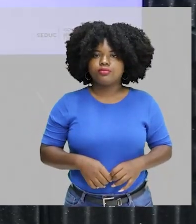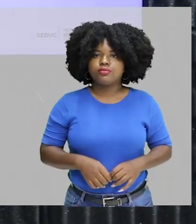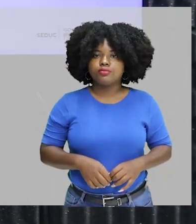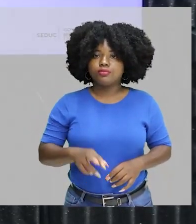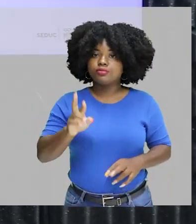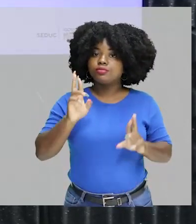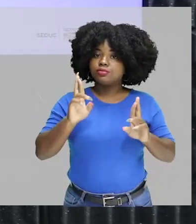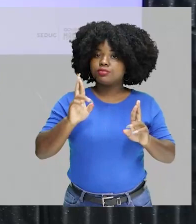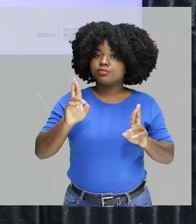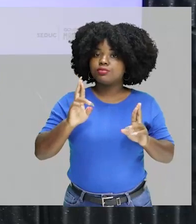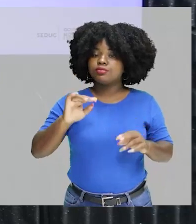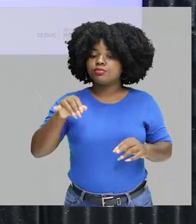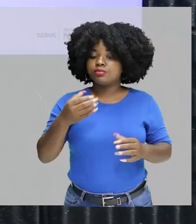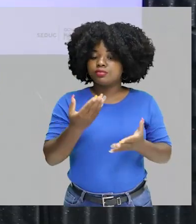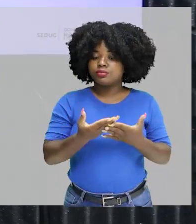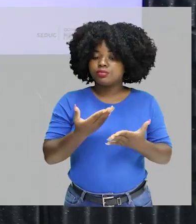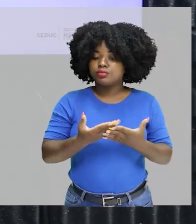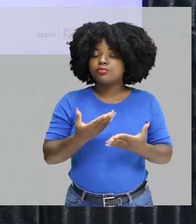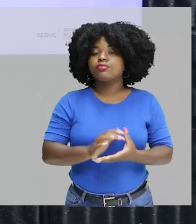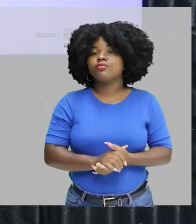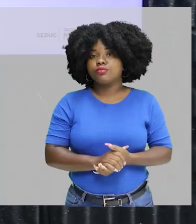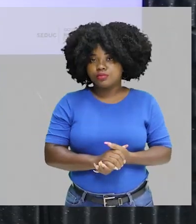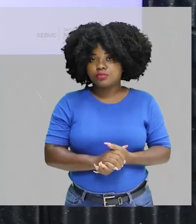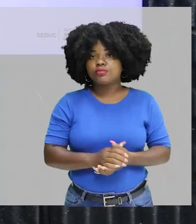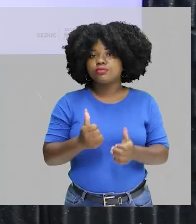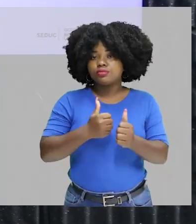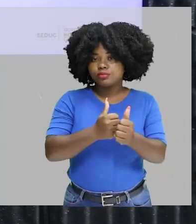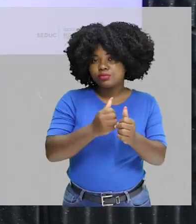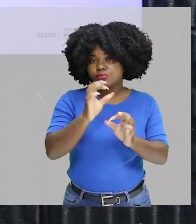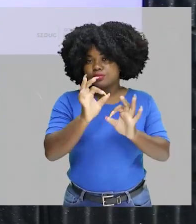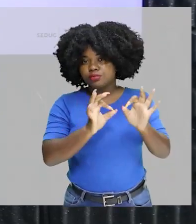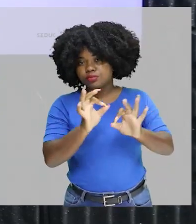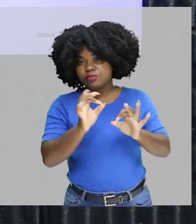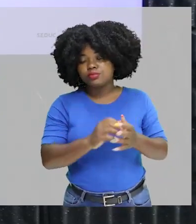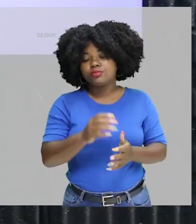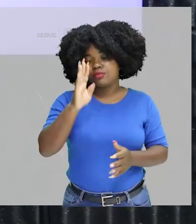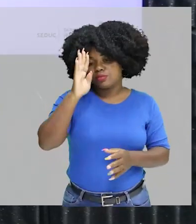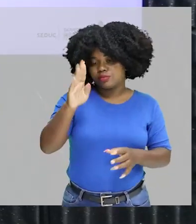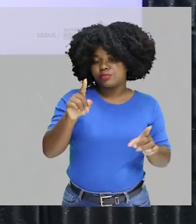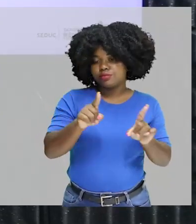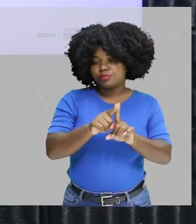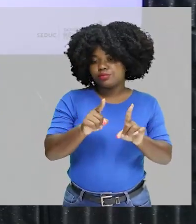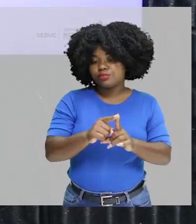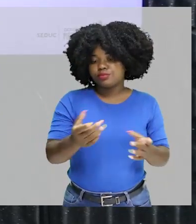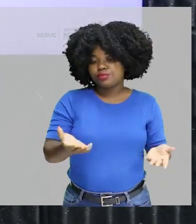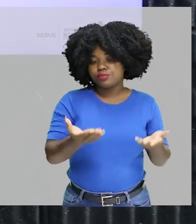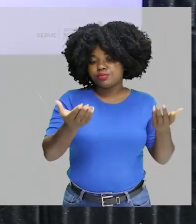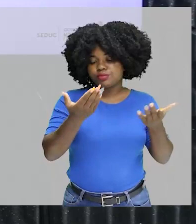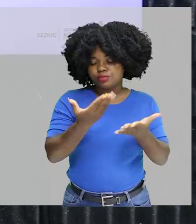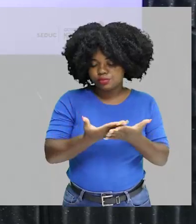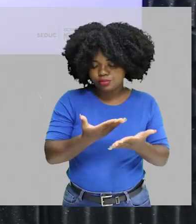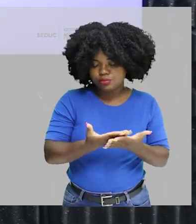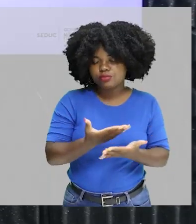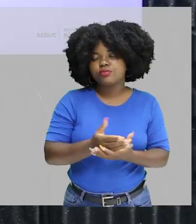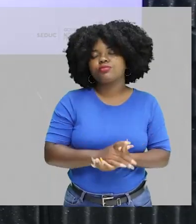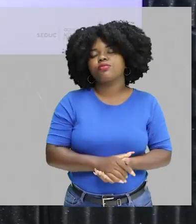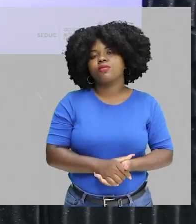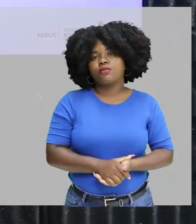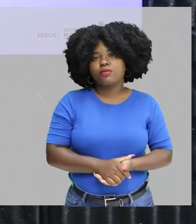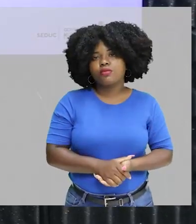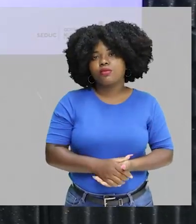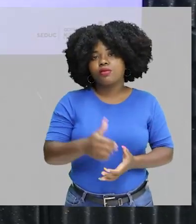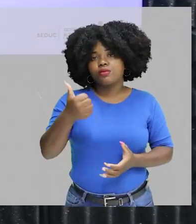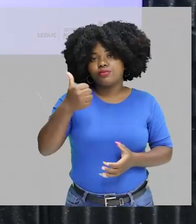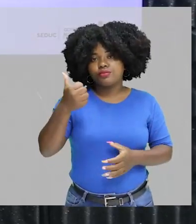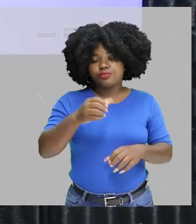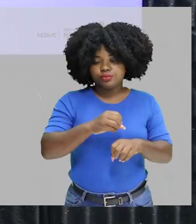Bom, turminha, espero que vocês estejam aproveitando as nossas aulas, acompanhando direitinho, certo? E principalmente se dedicando aos estudos. Como